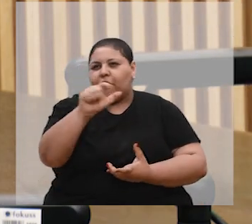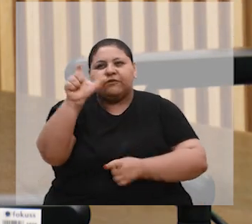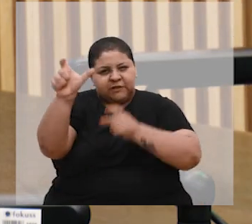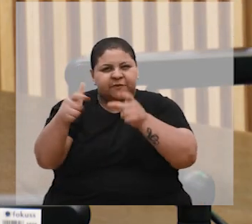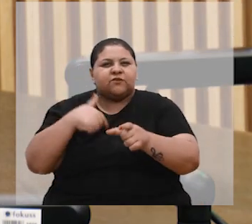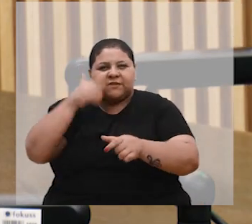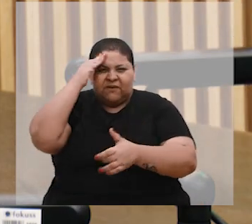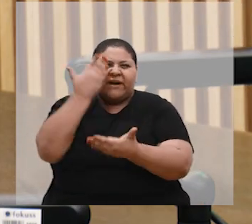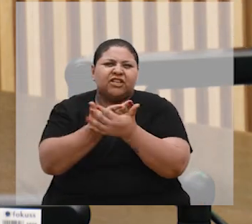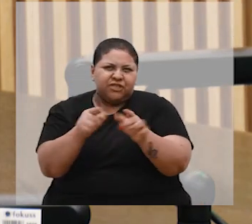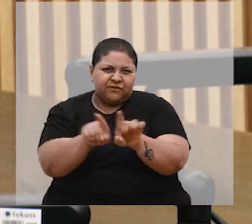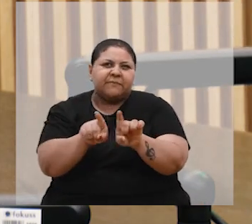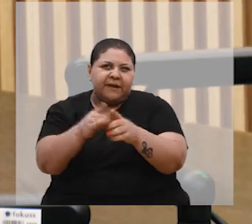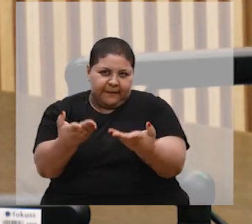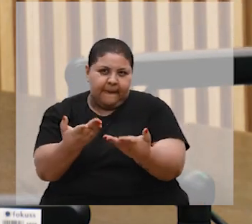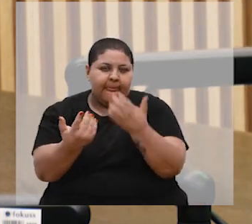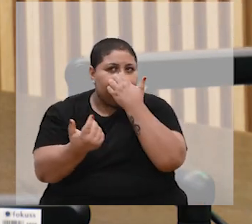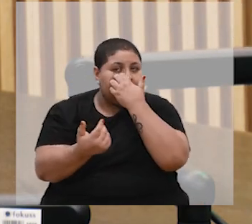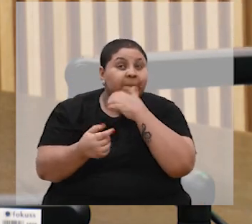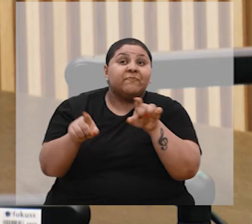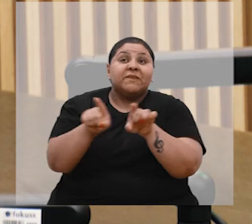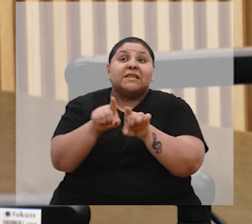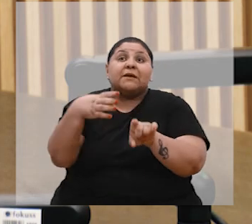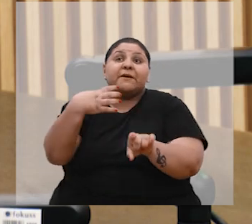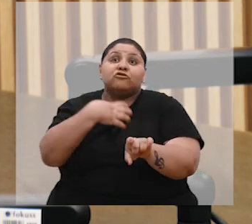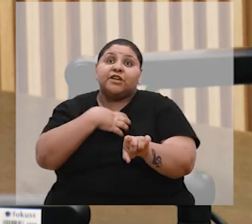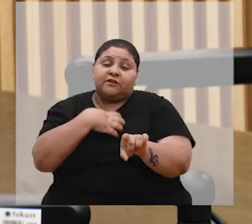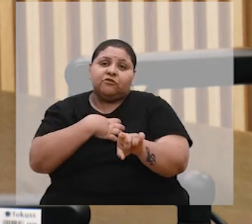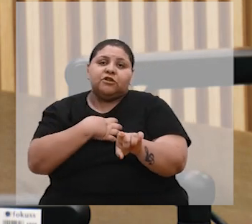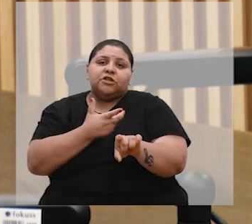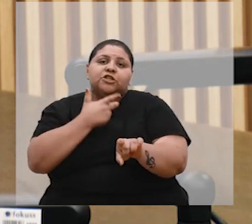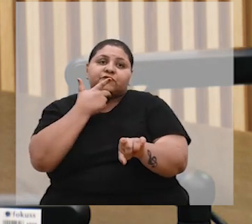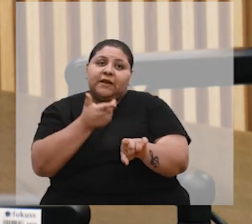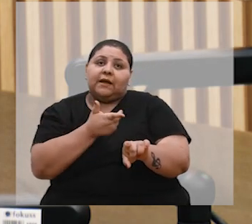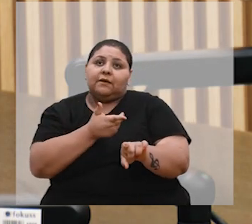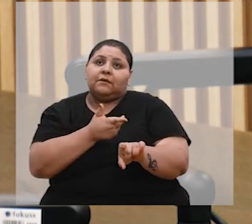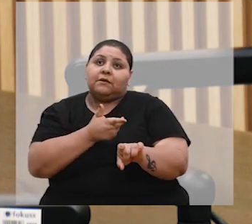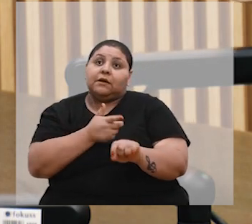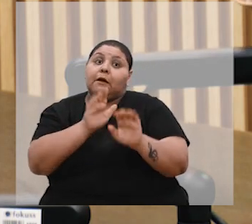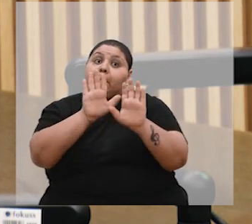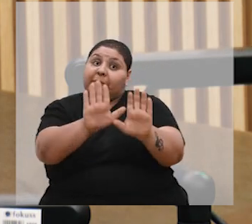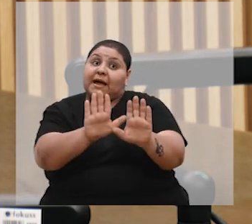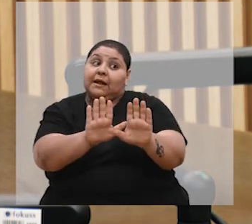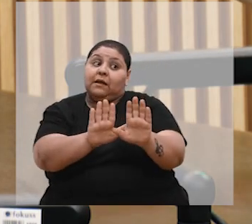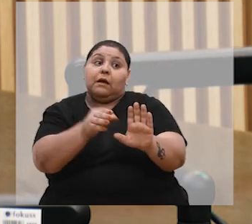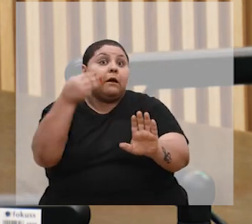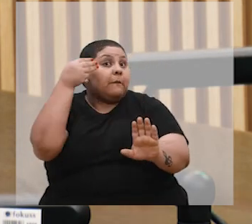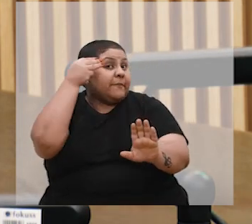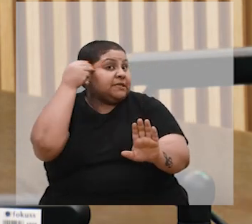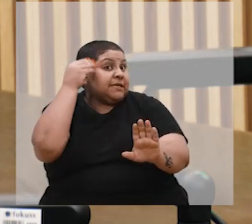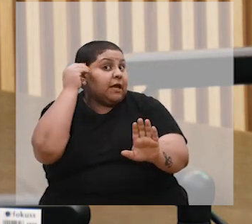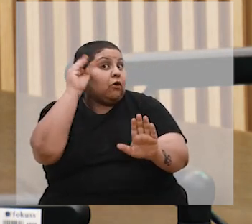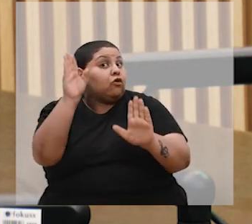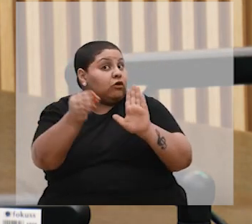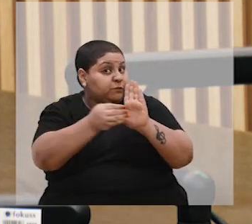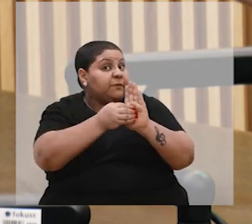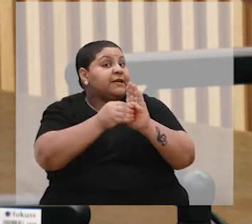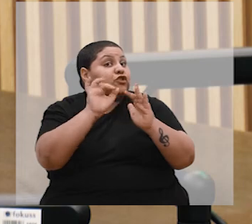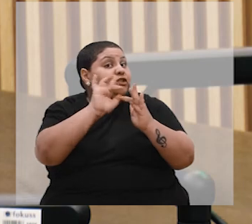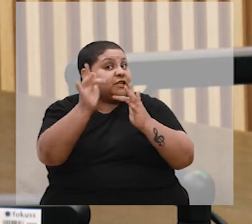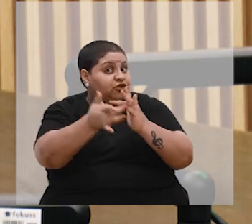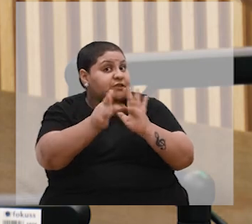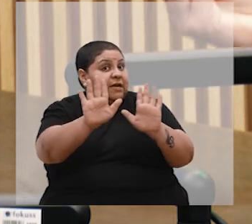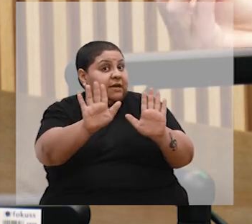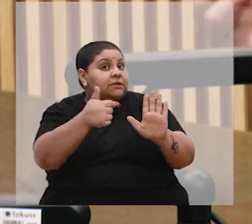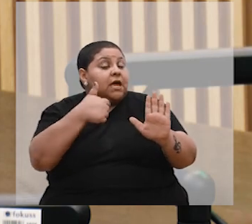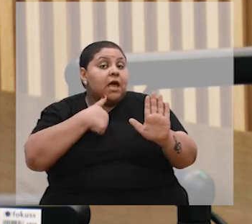confio. Então, isso é também uma forma de dizer, Marcelo, segure as tuas publicações, né? Porque cada um tem que ter o seu voto consciente de